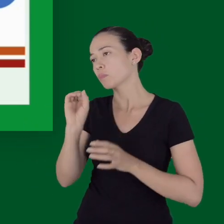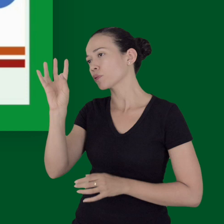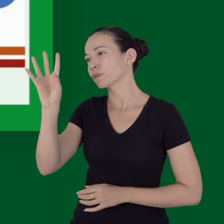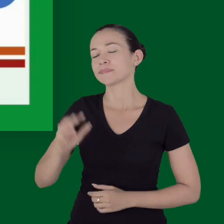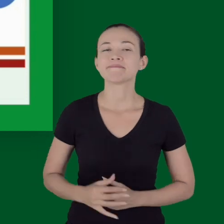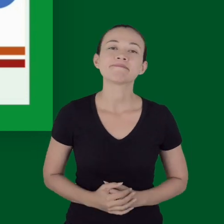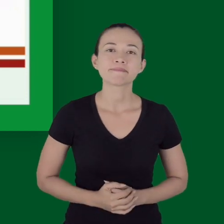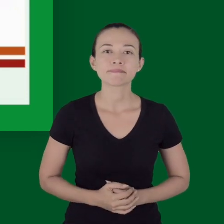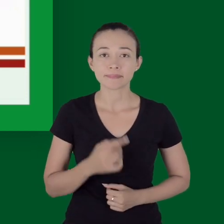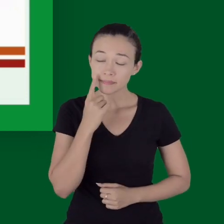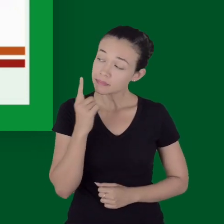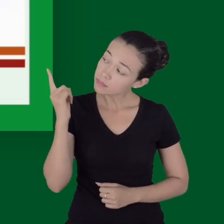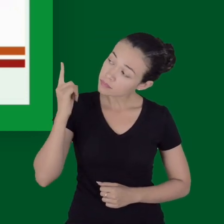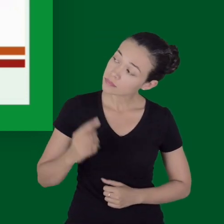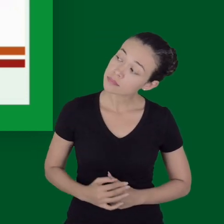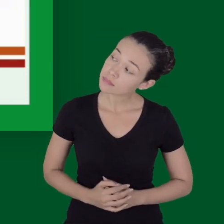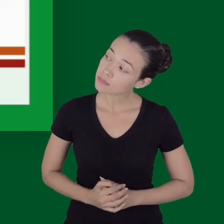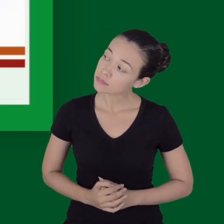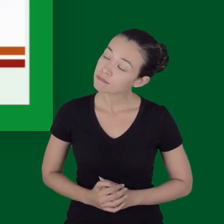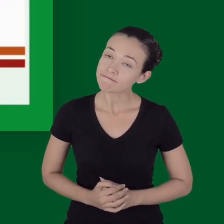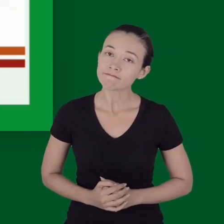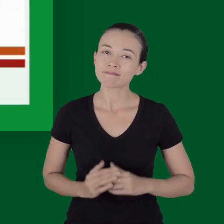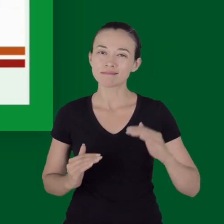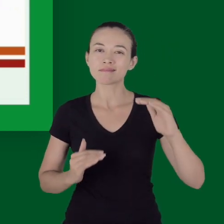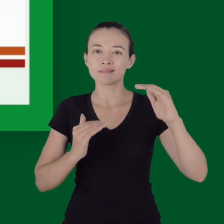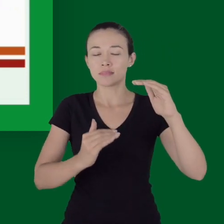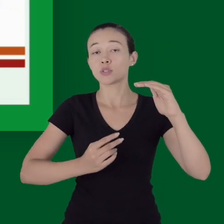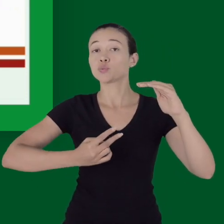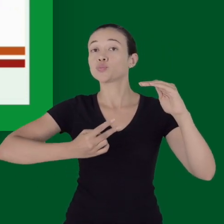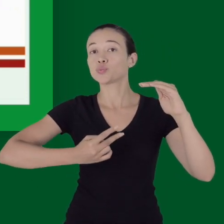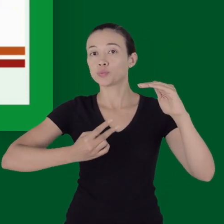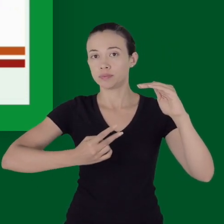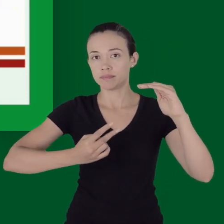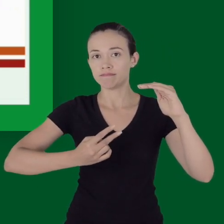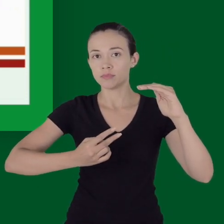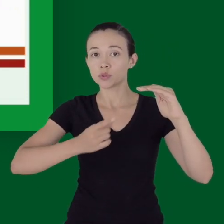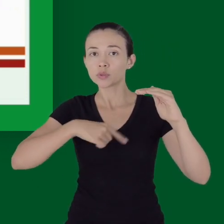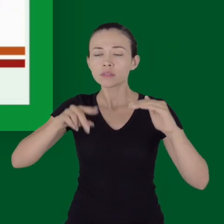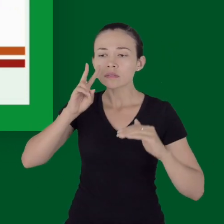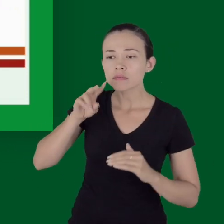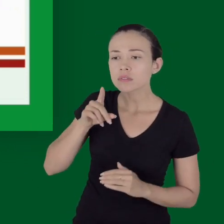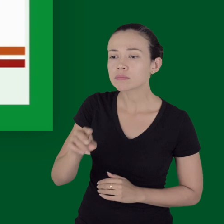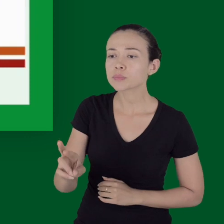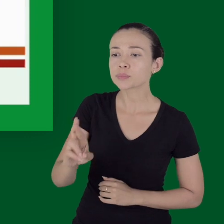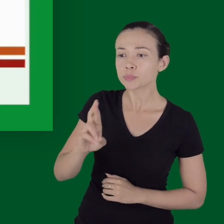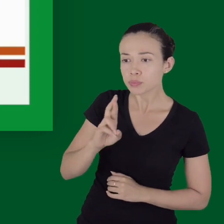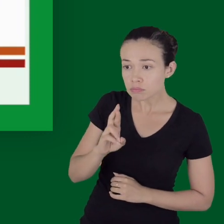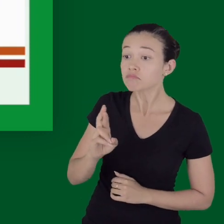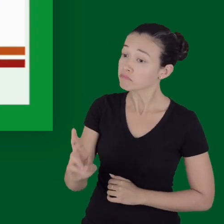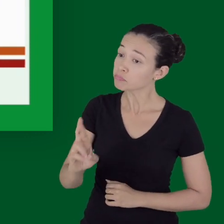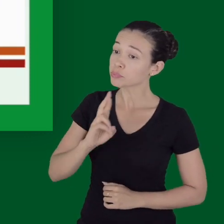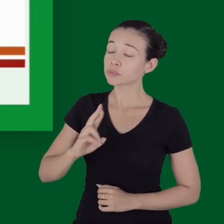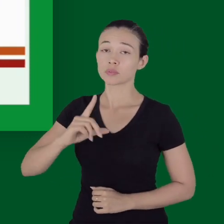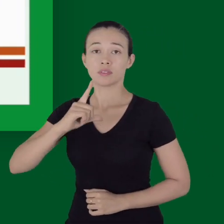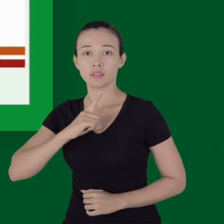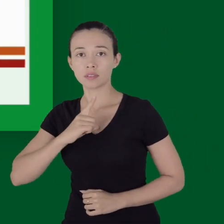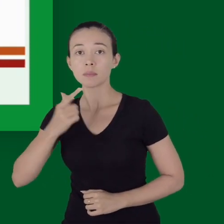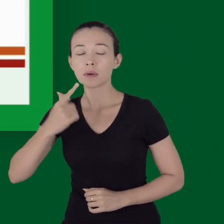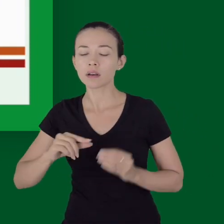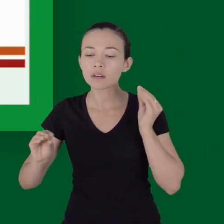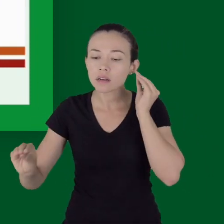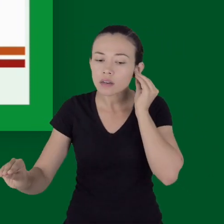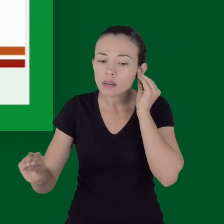do local. O paciente é classificado como grau 2, né? A gente checou a resposta e o